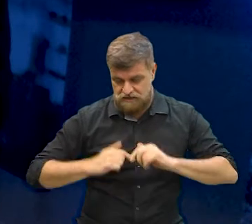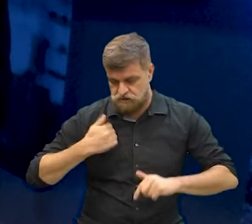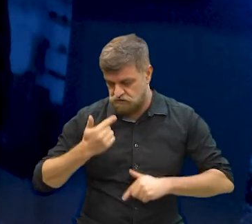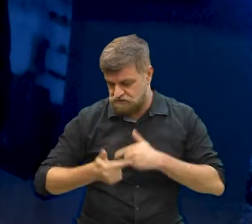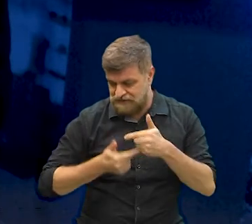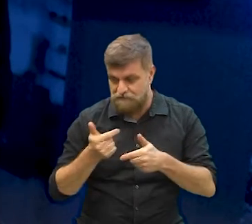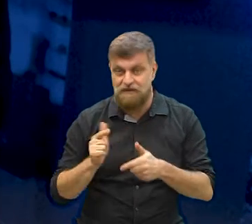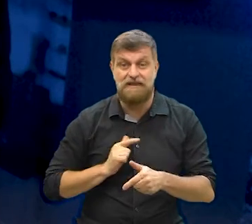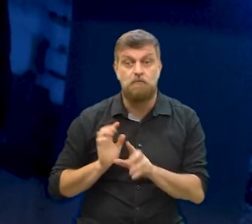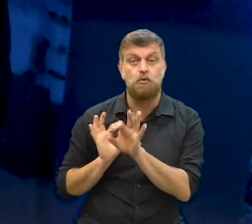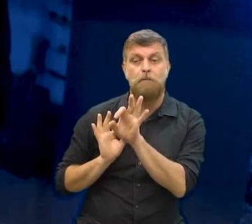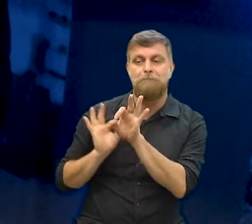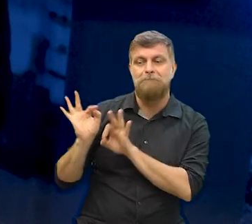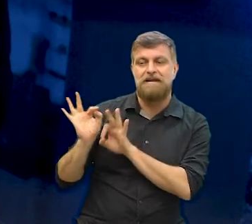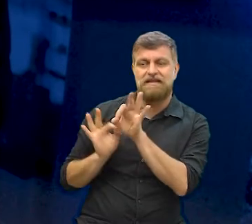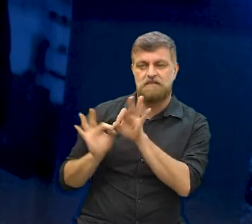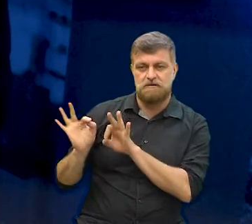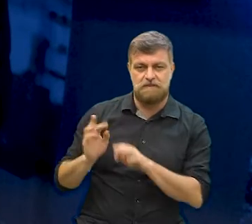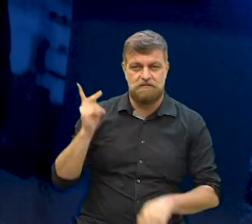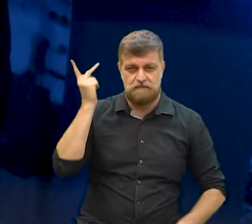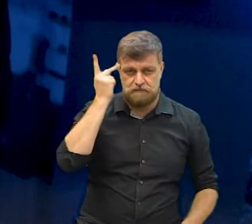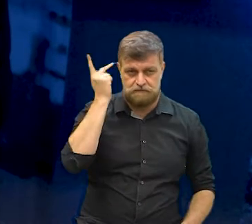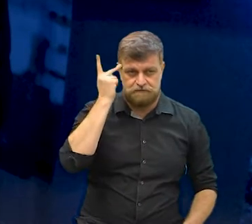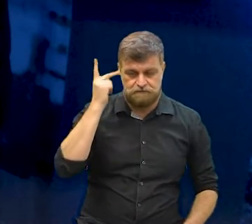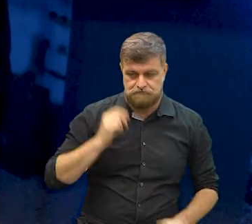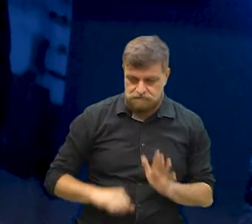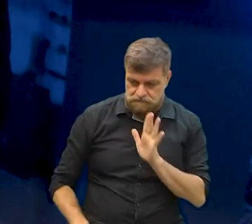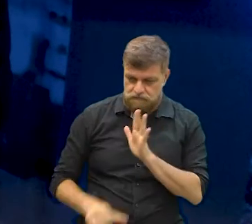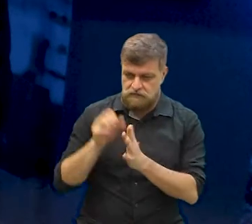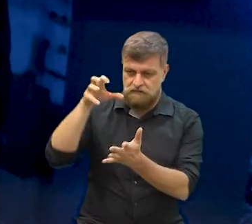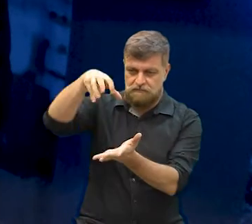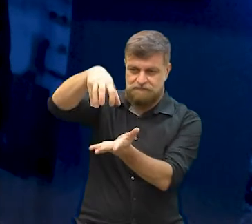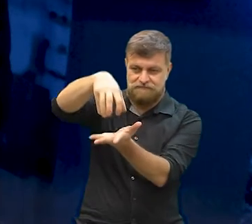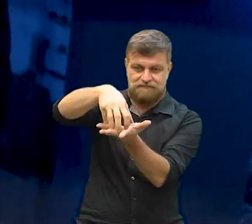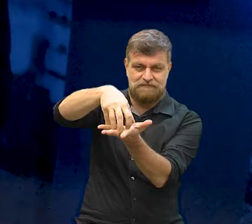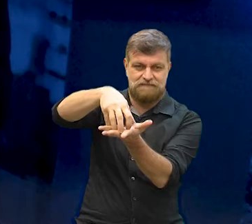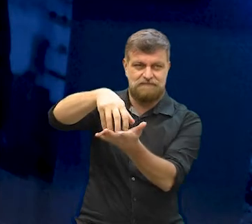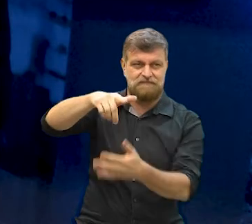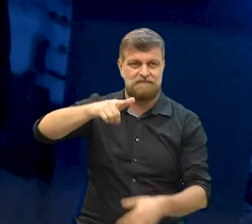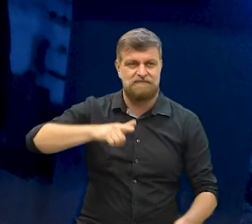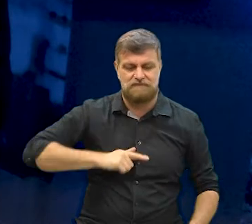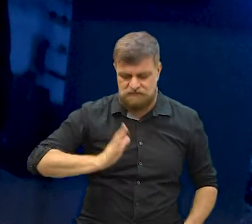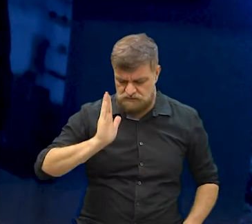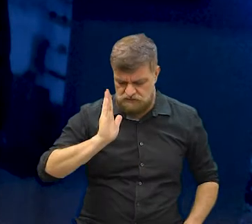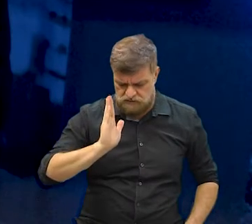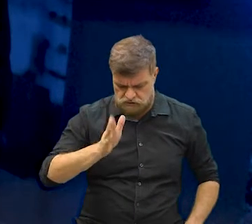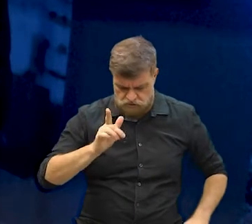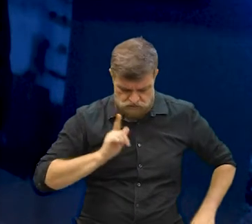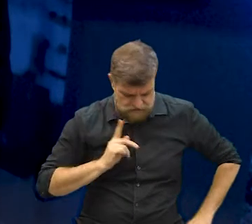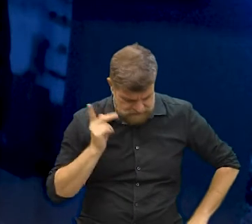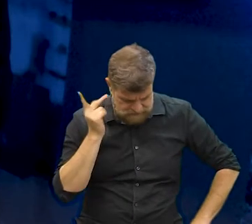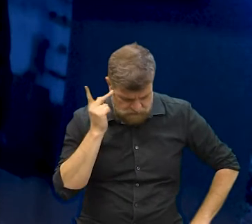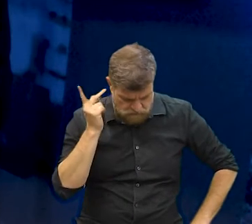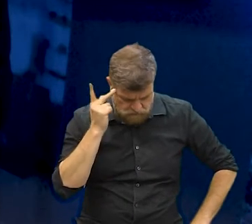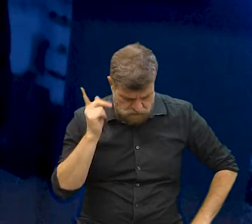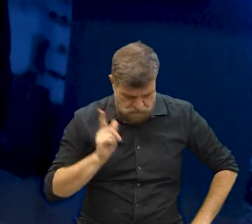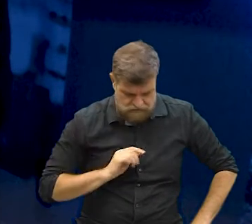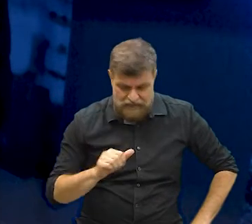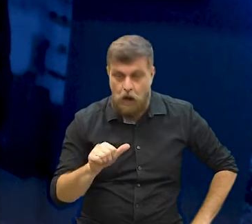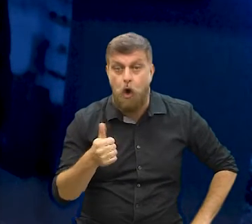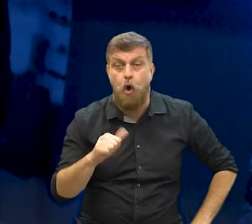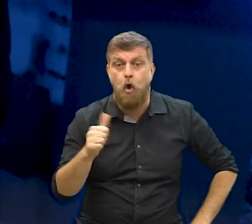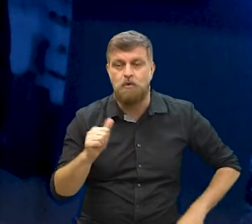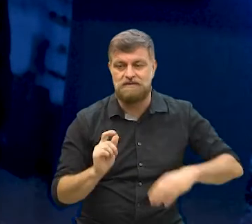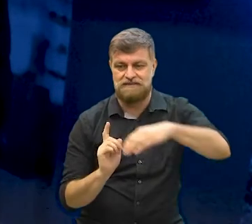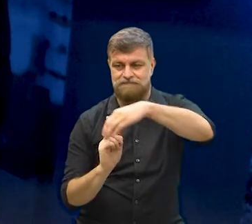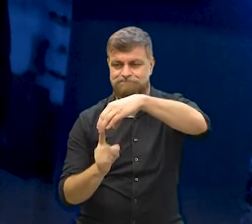consolidado e planejado. Então, São Paulo, a partir do momento que abriu a primeira unidade, já temos, acredito que na cidade de São Paulo já são